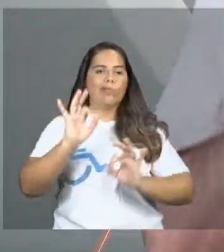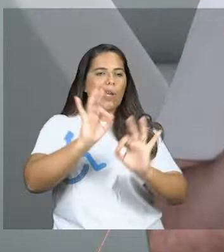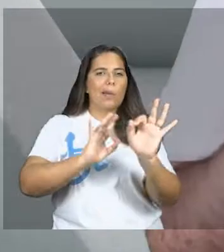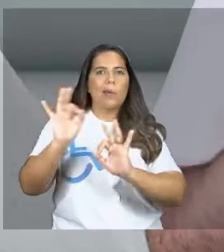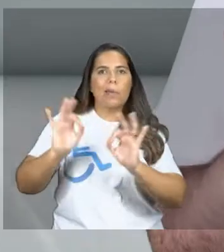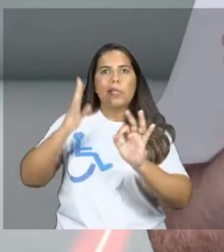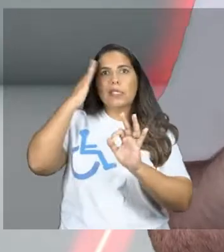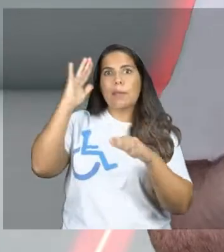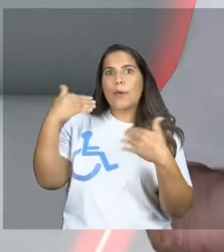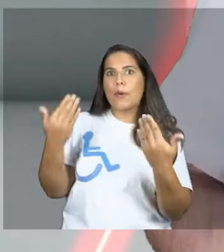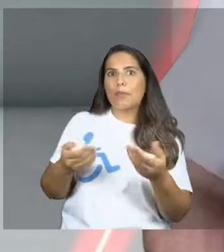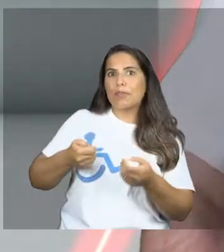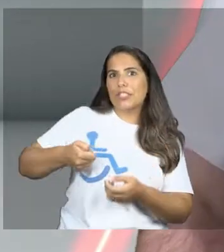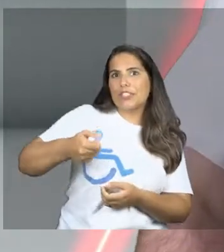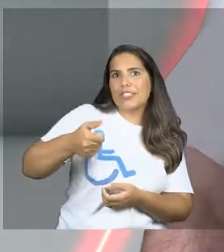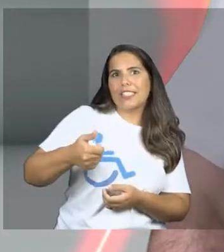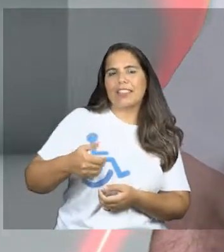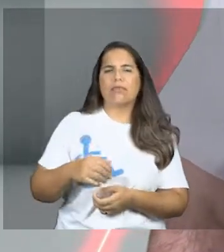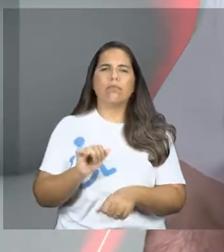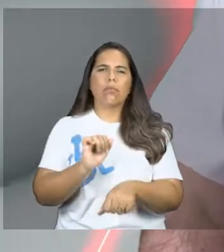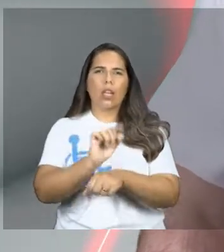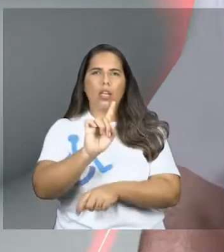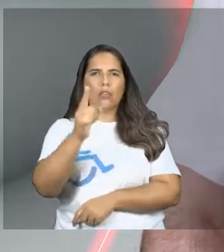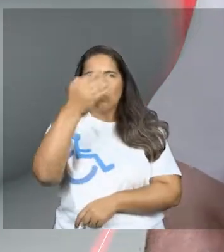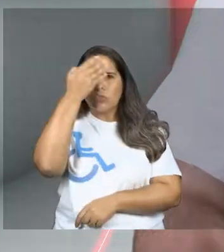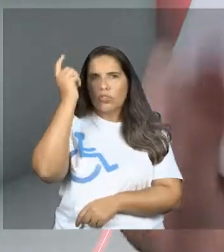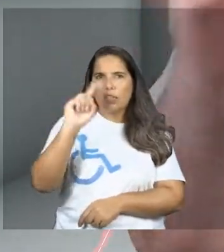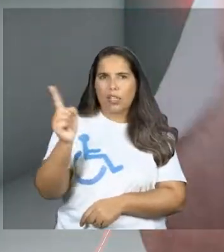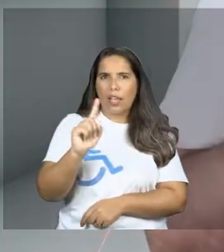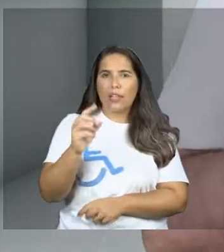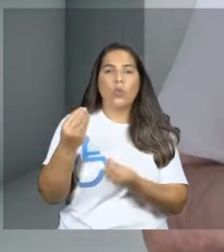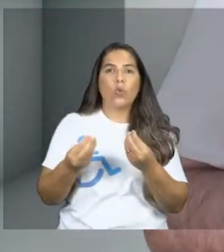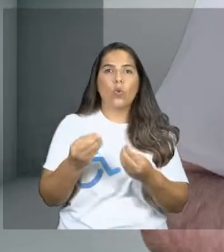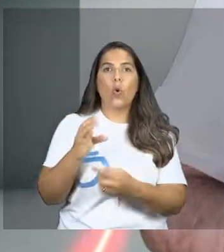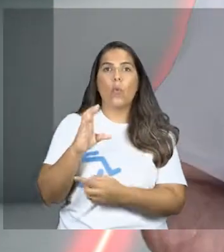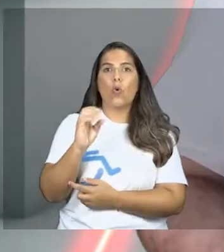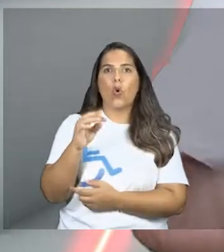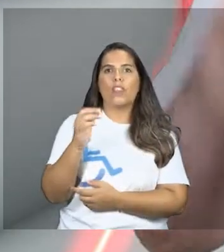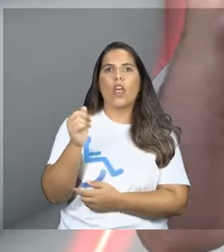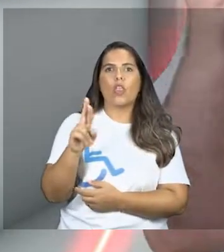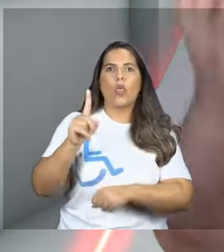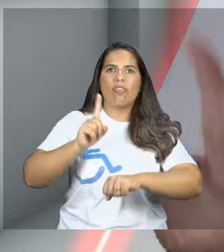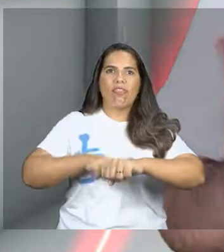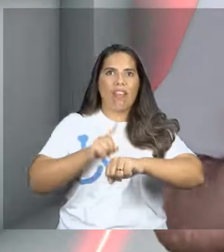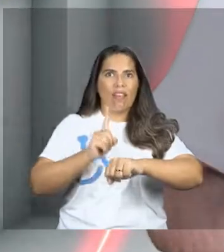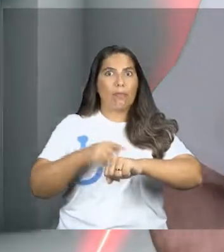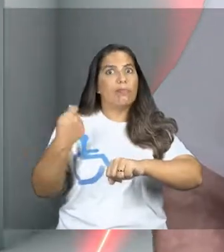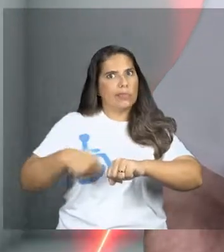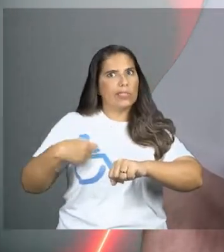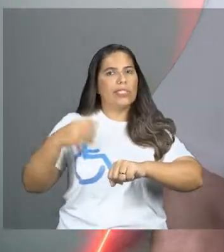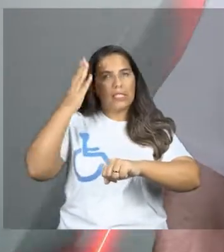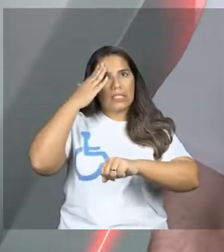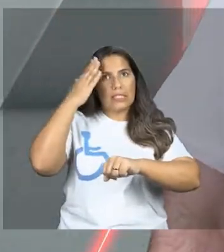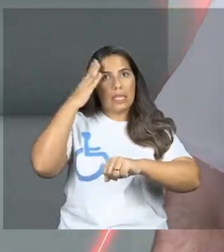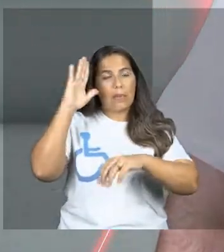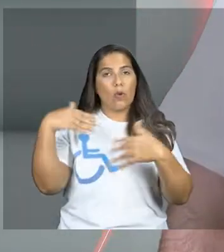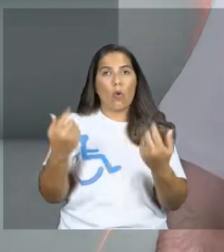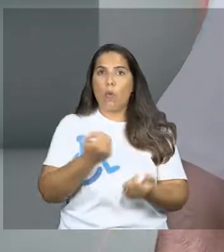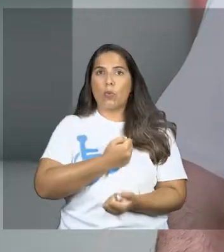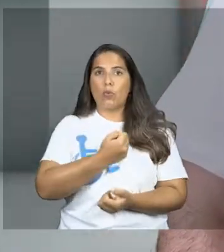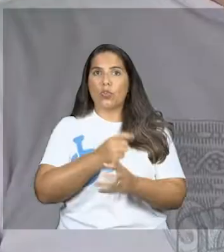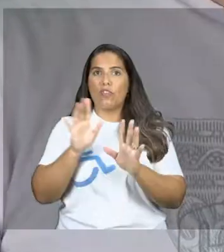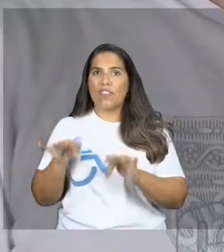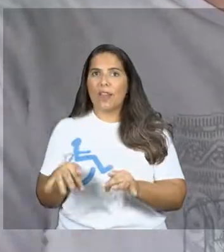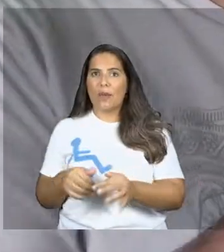hora de desvendar essas pistas. Mas peraí, não esquece não de colocar um contador de tempo, porque você vai precisar disso para saber a sua